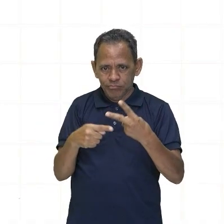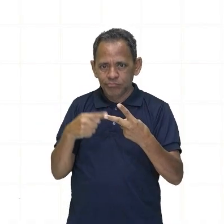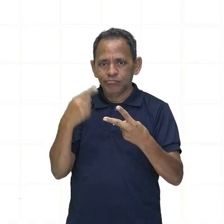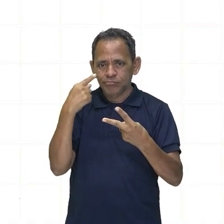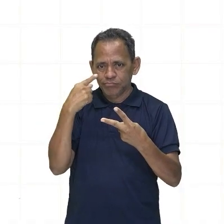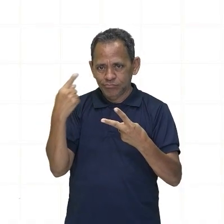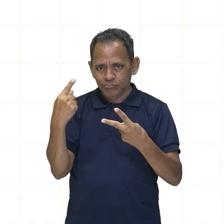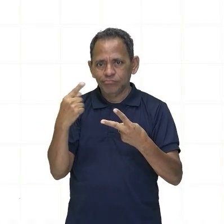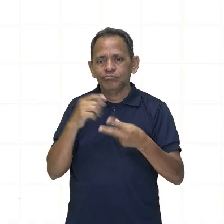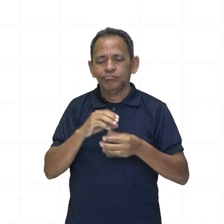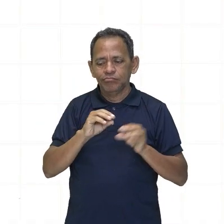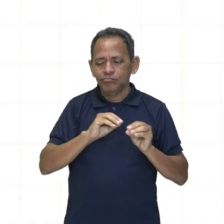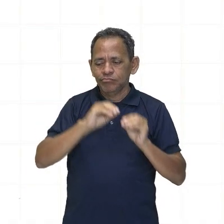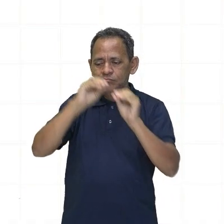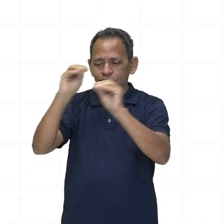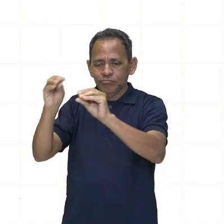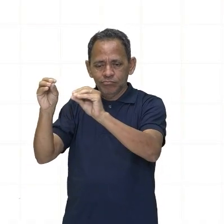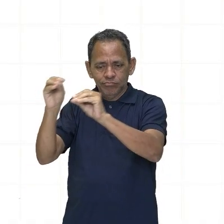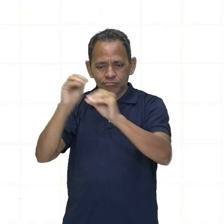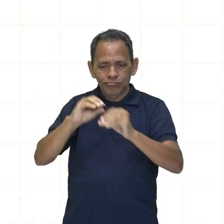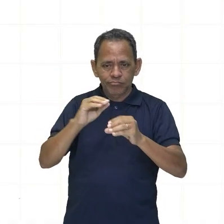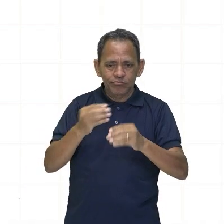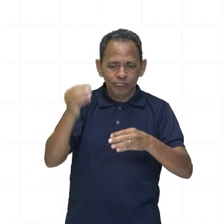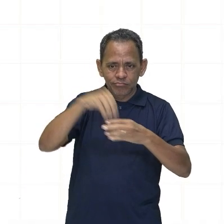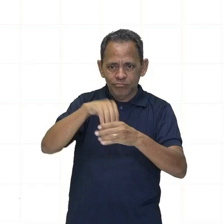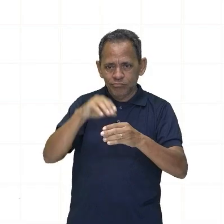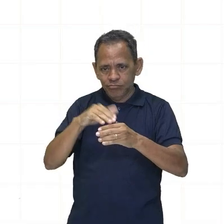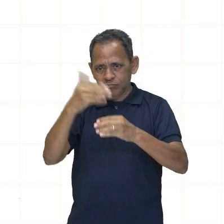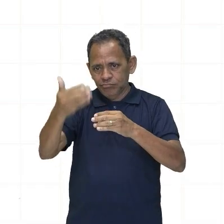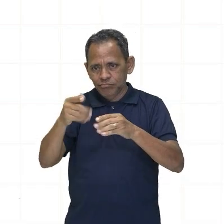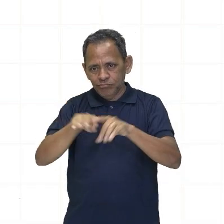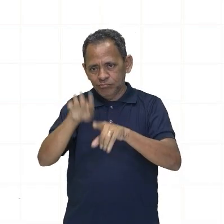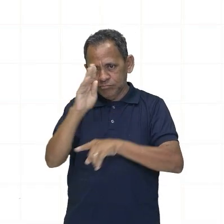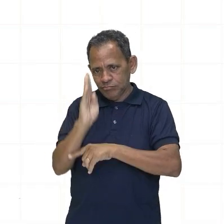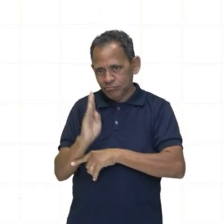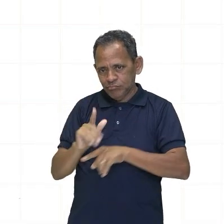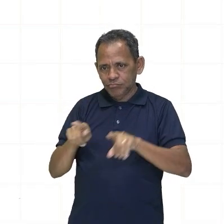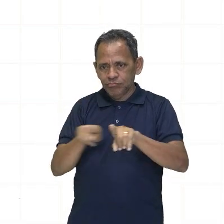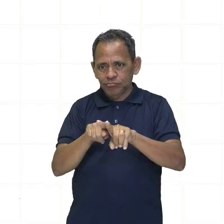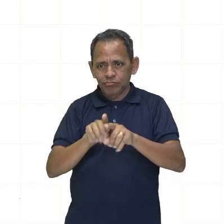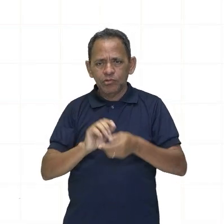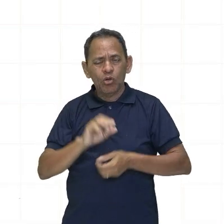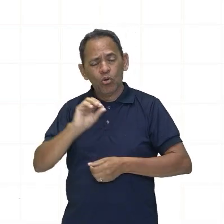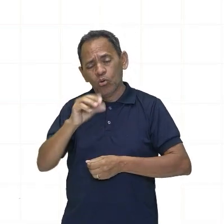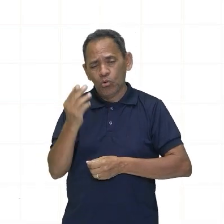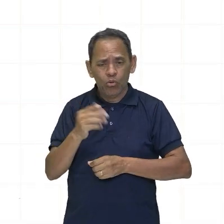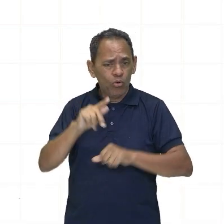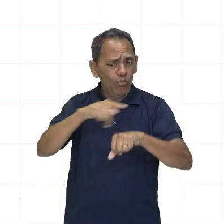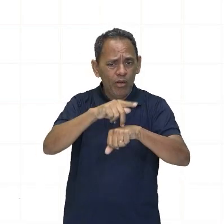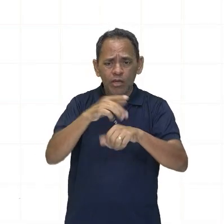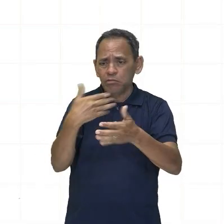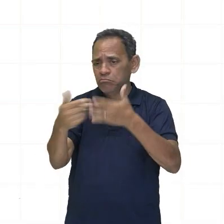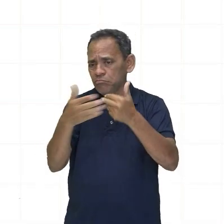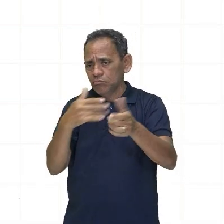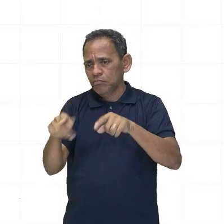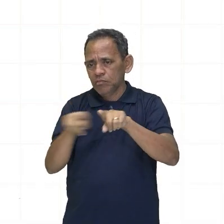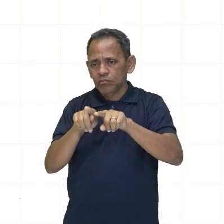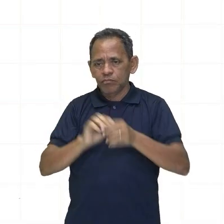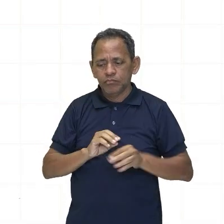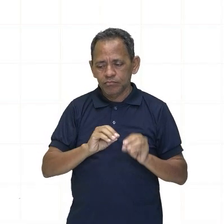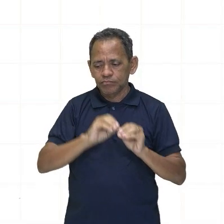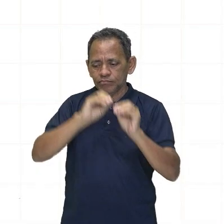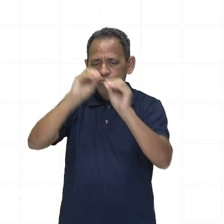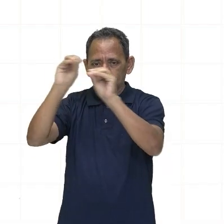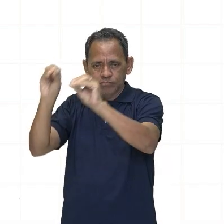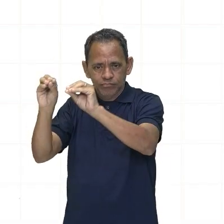movimentos migratórios internos e também os movimentos externos, né? Migração, gente, é o deslocamento